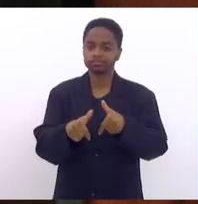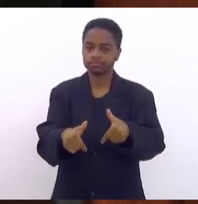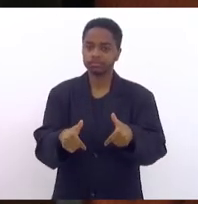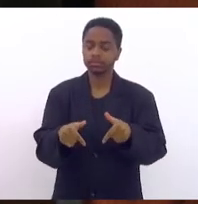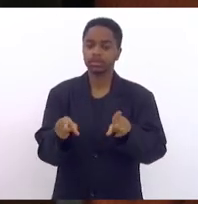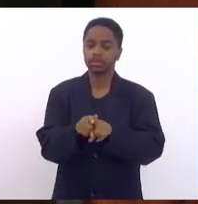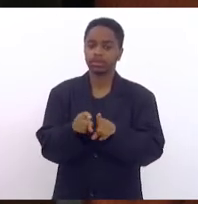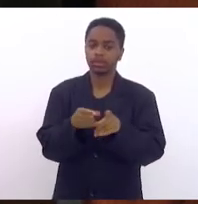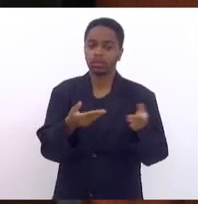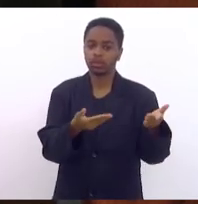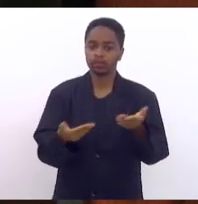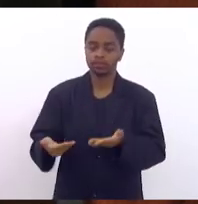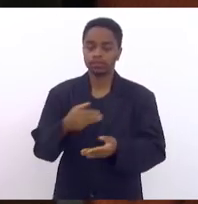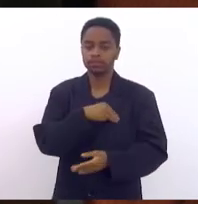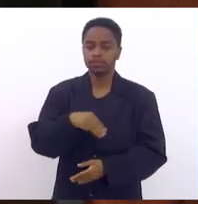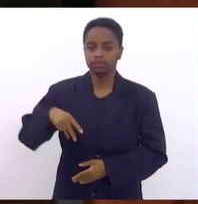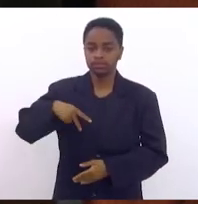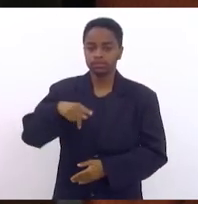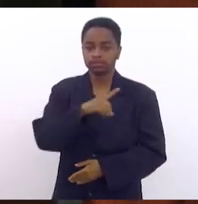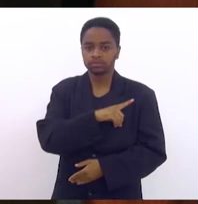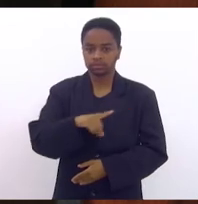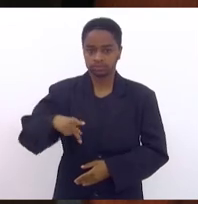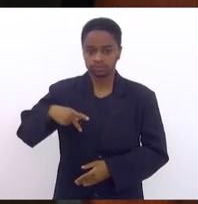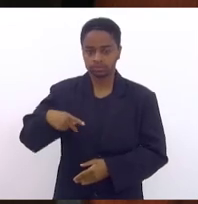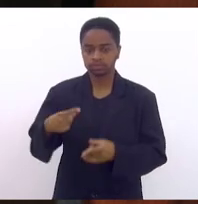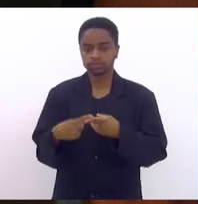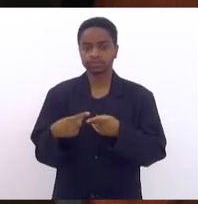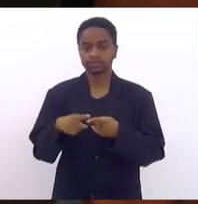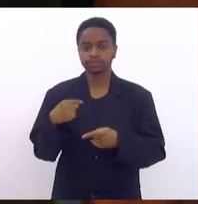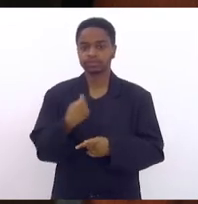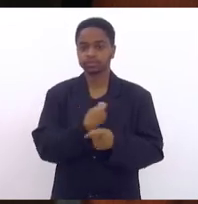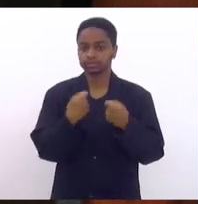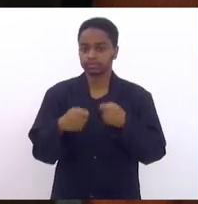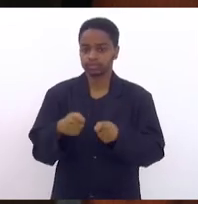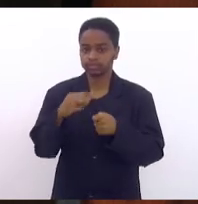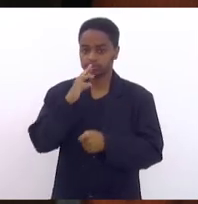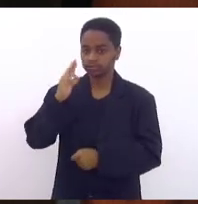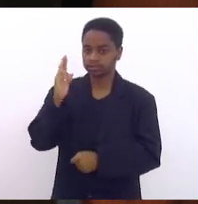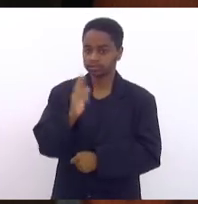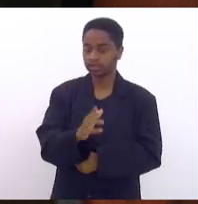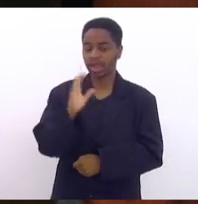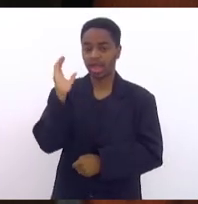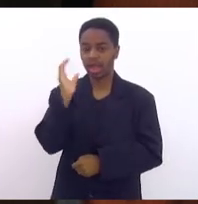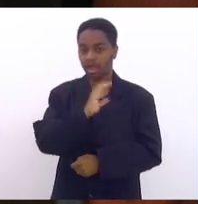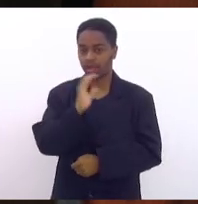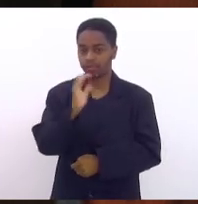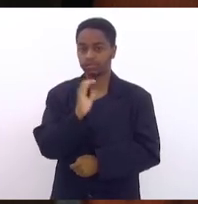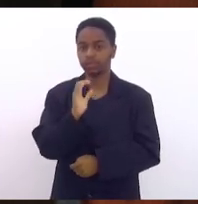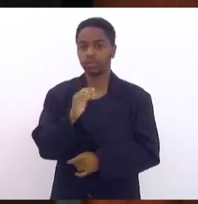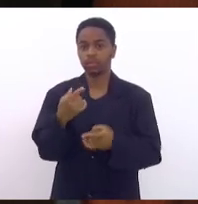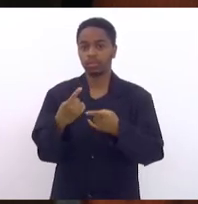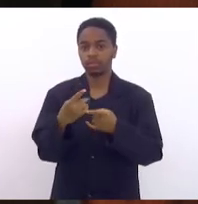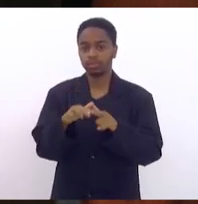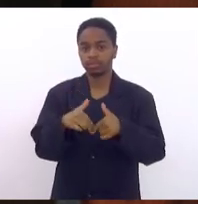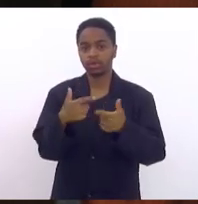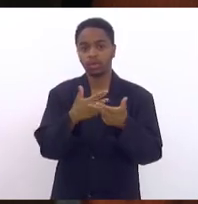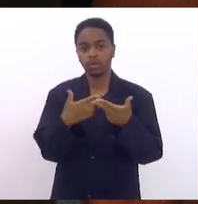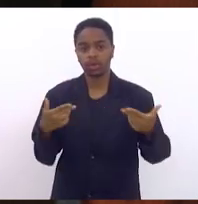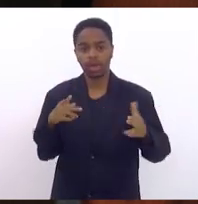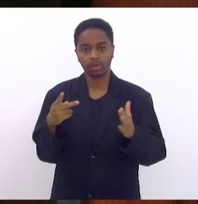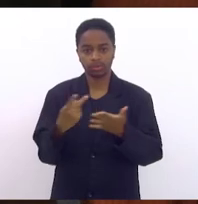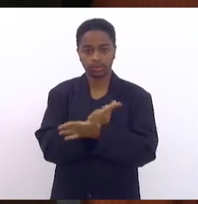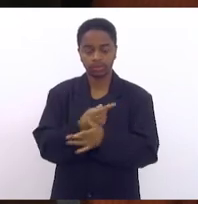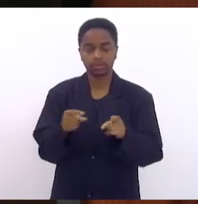Ministério Público, Defensoria Pública, porque a gente precisa dar uma resposta imediata para o que está acontecendo,